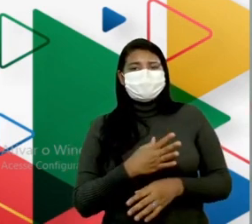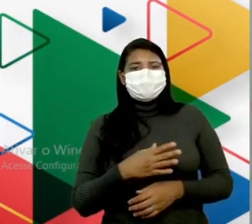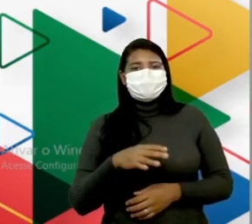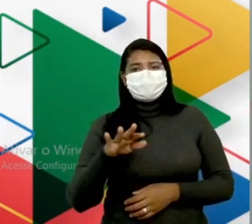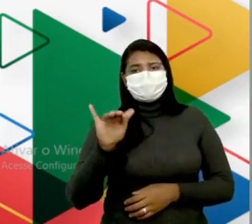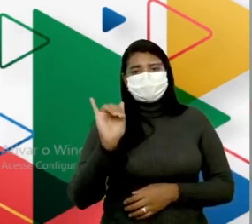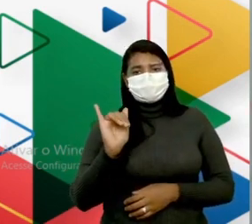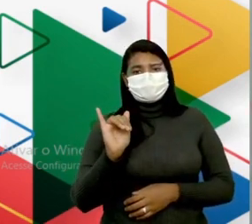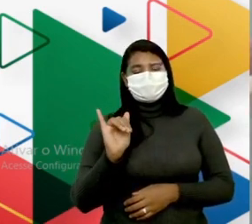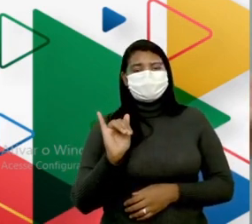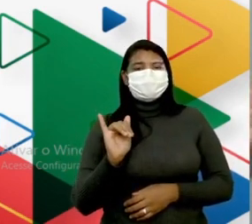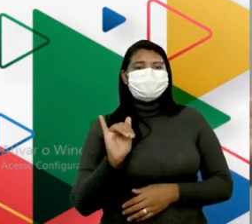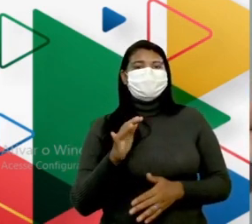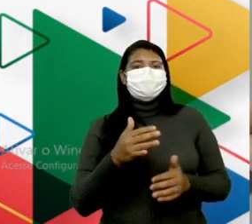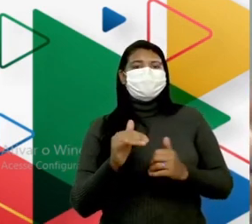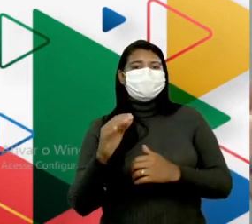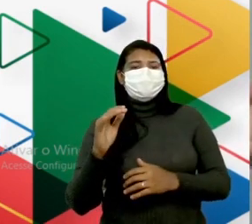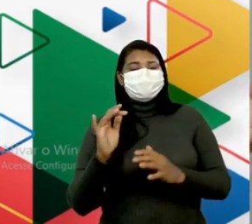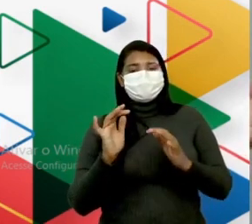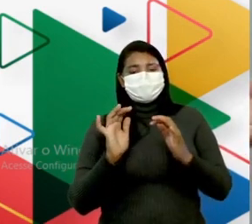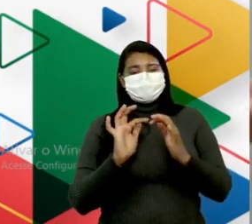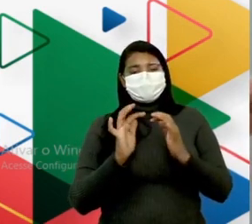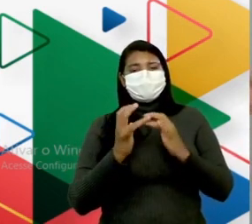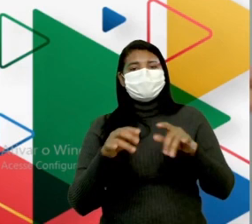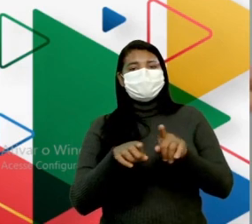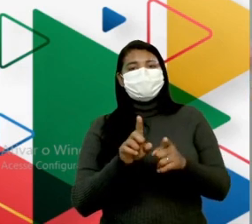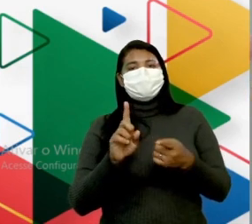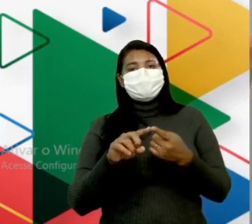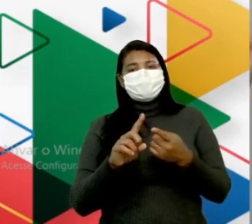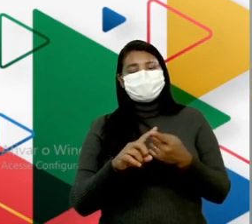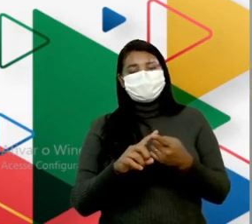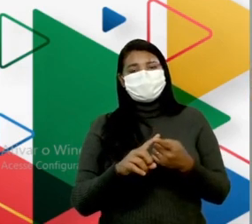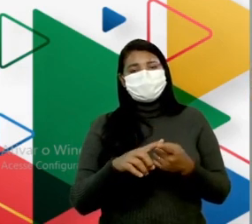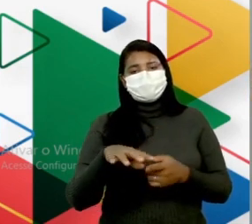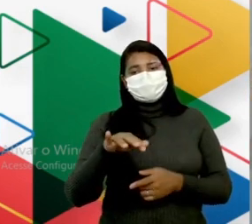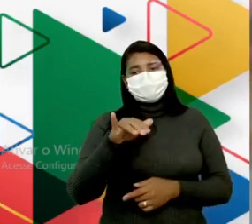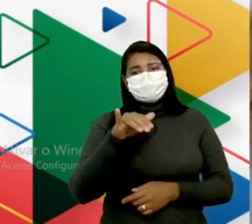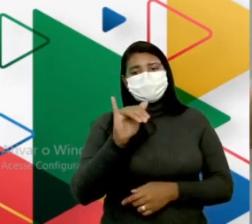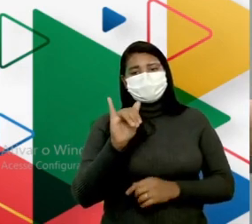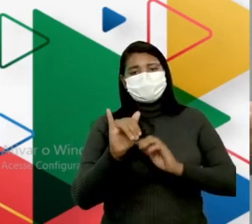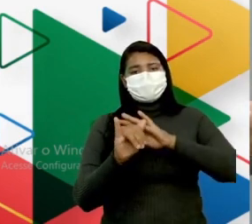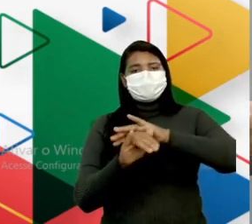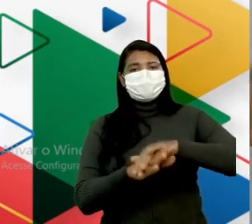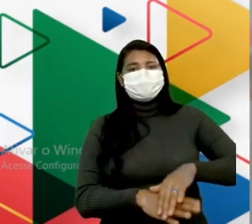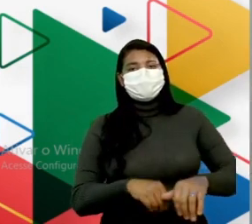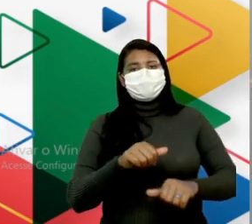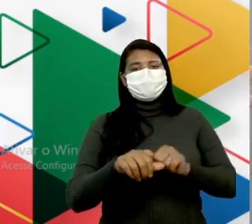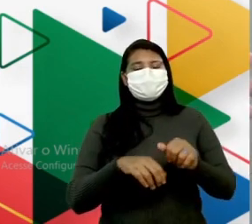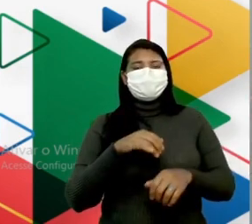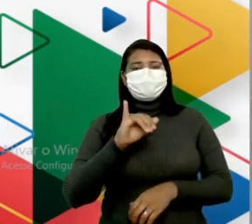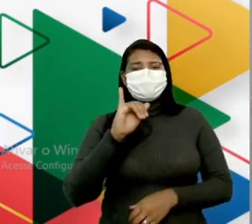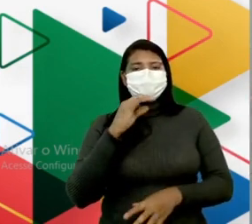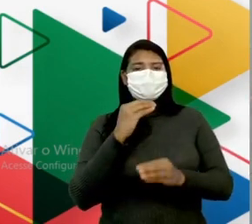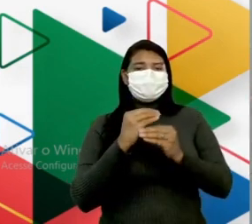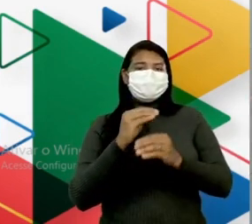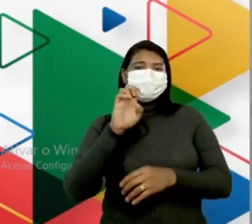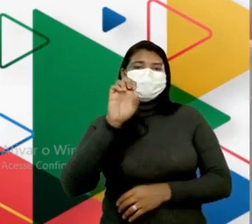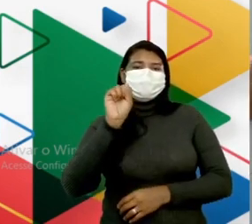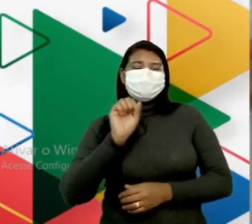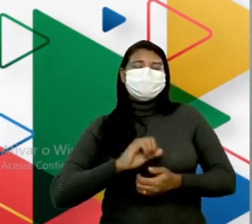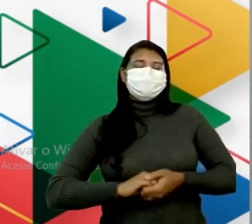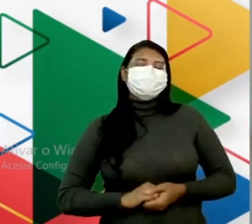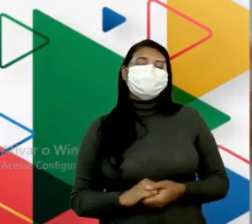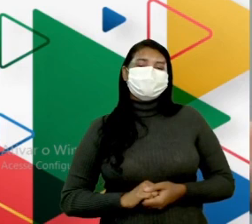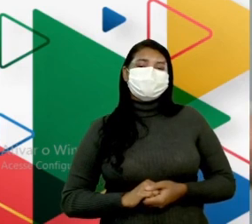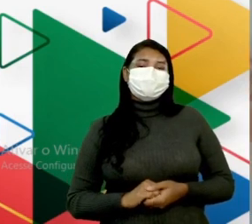Y precedidos de consoante, você tira o YK e troca-se pelo I e acrescenta S.